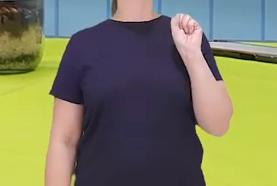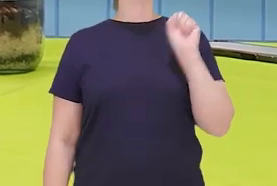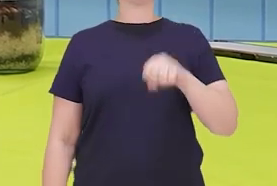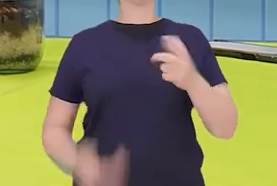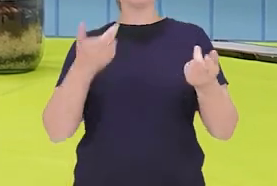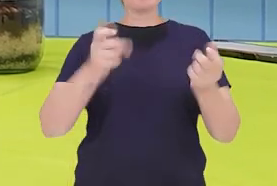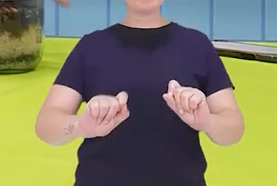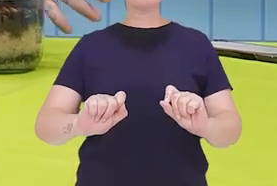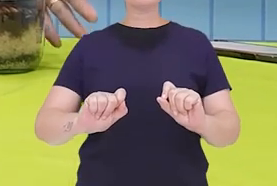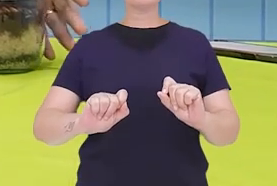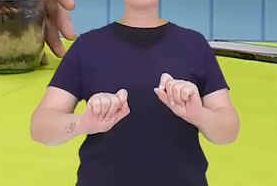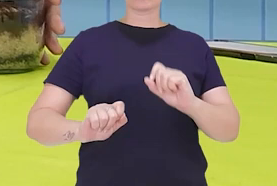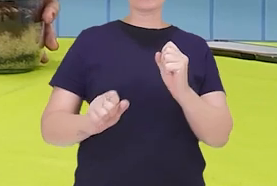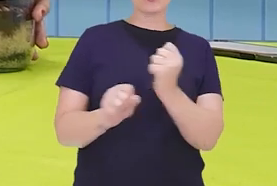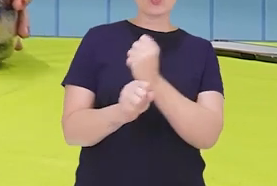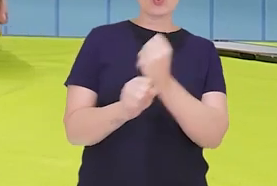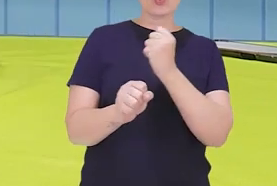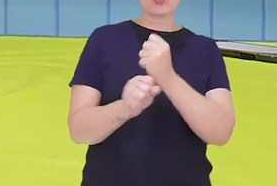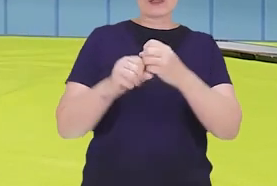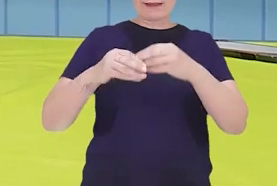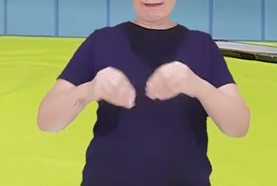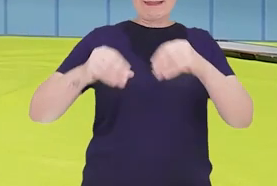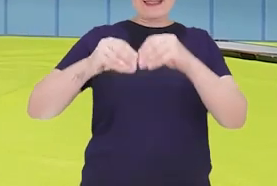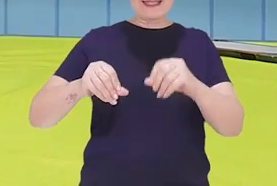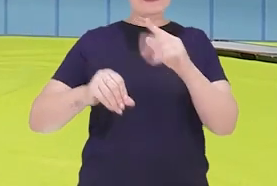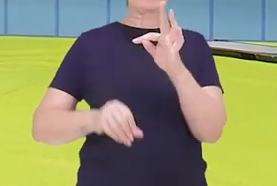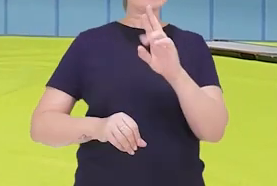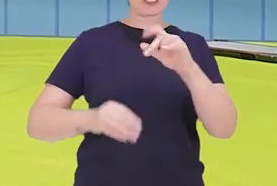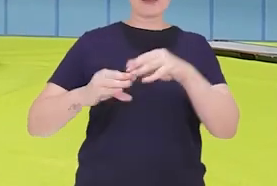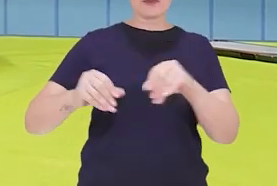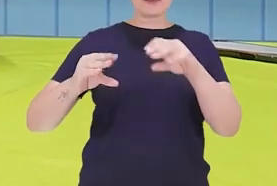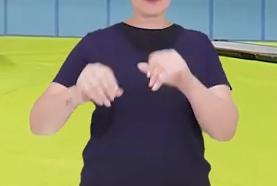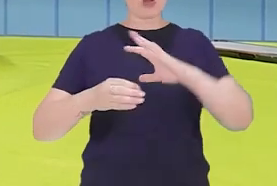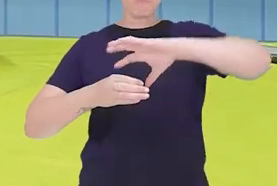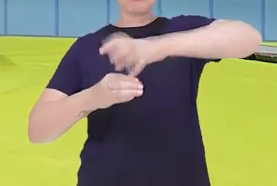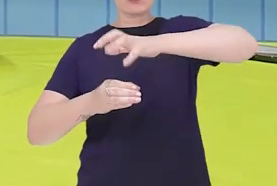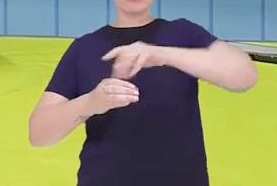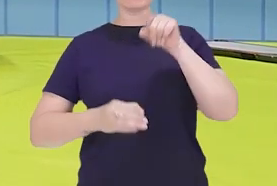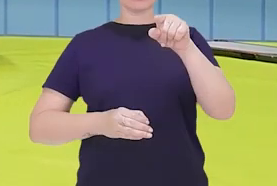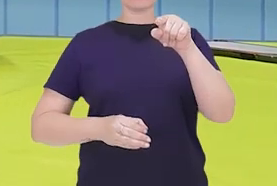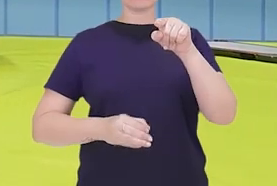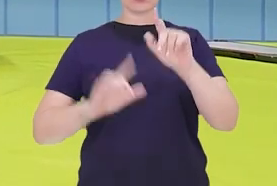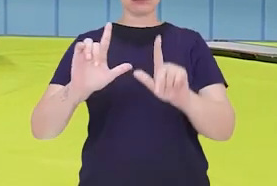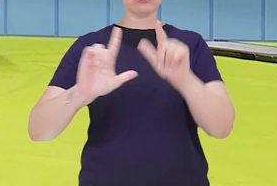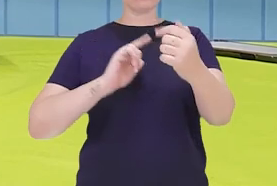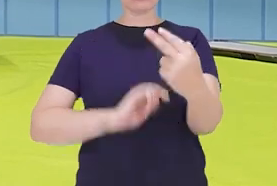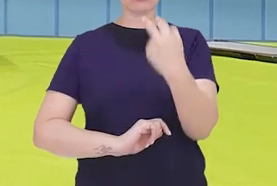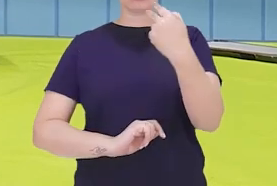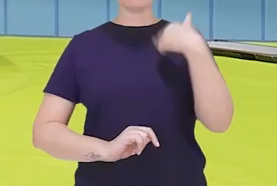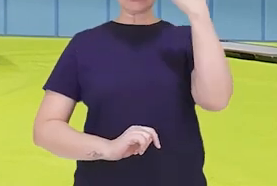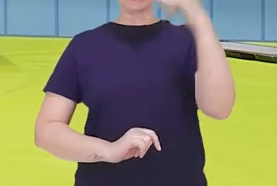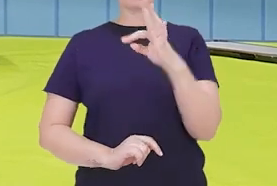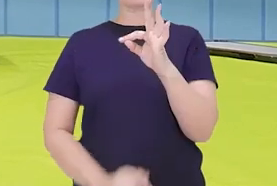é possível, construindo um terrário fechado. E você aí, do outro lado da tela, você sabe o que é